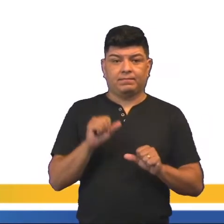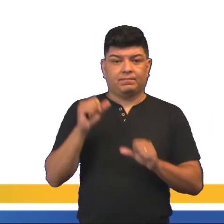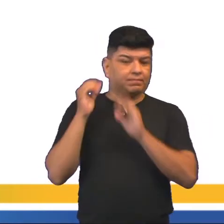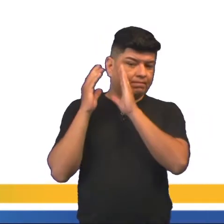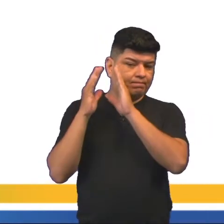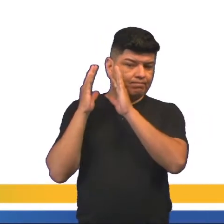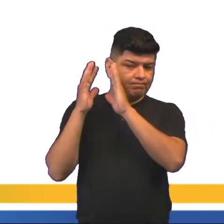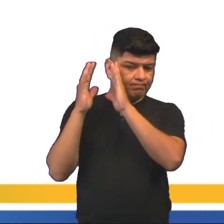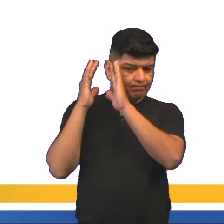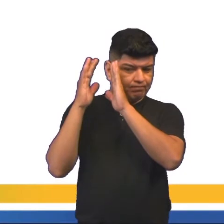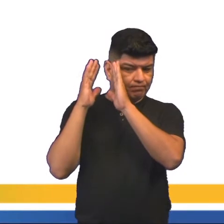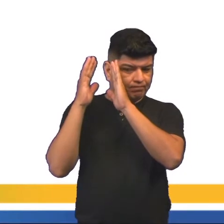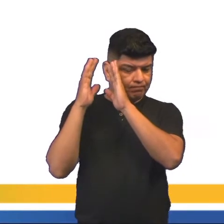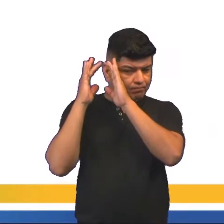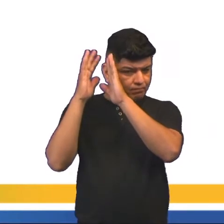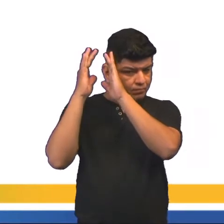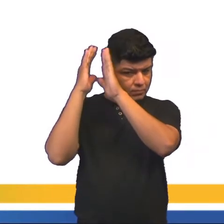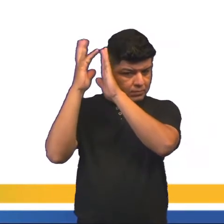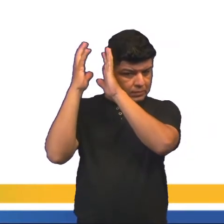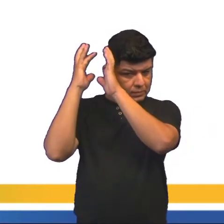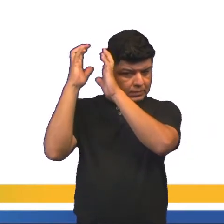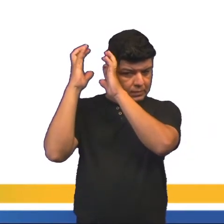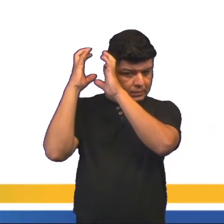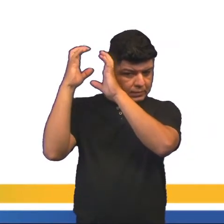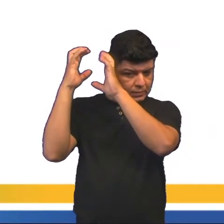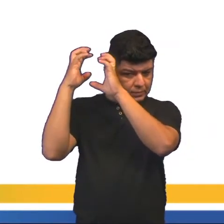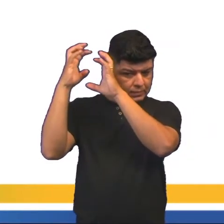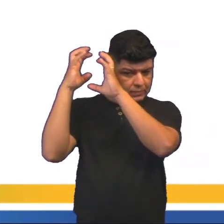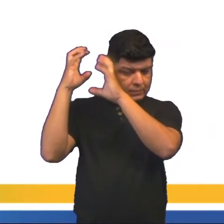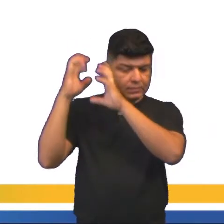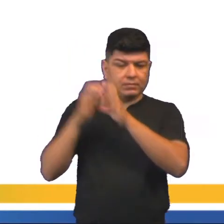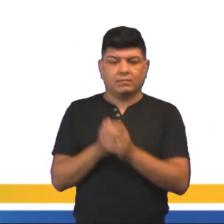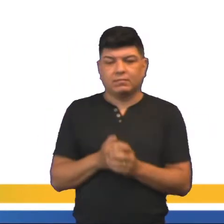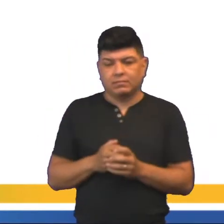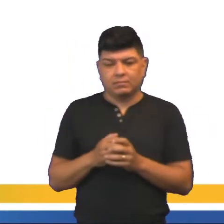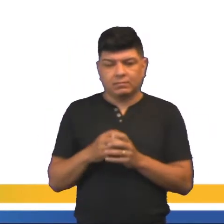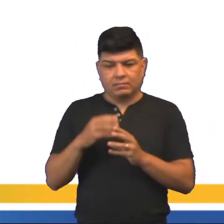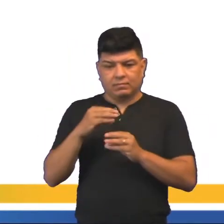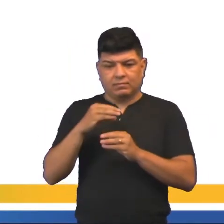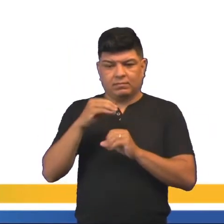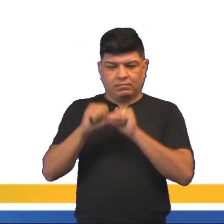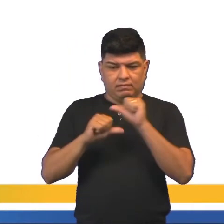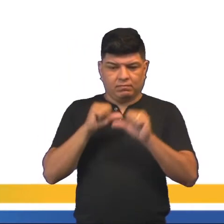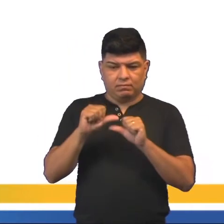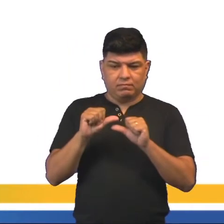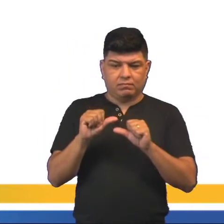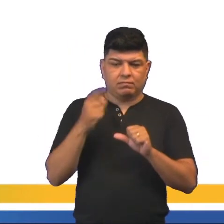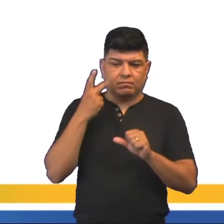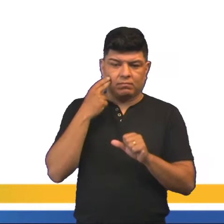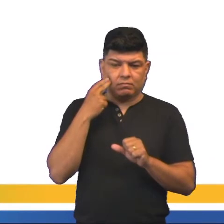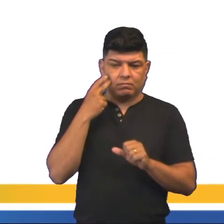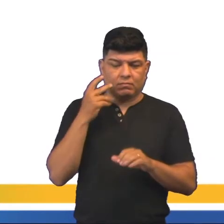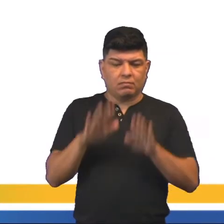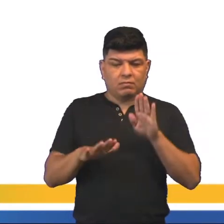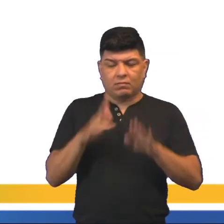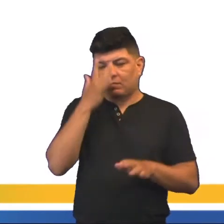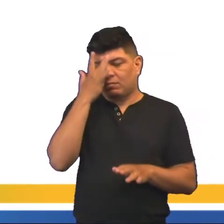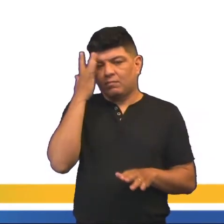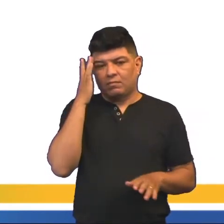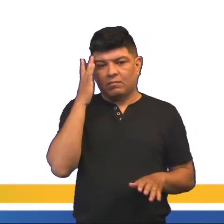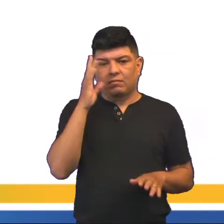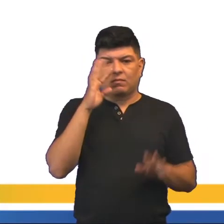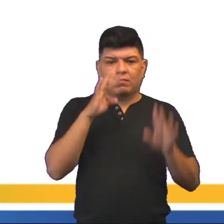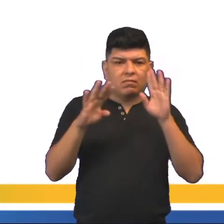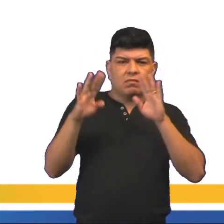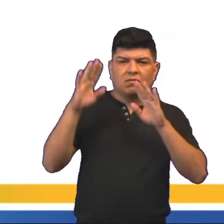do cérebro, ou seja, elas vão perturbar, vão distorcer o seu funcionamento e a pessoa vai ter